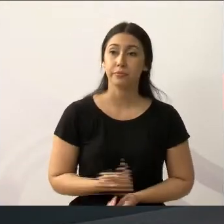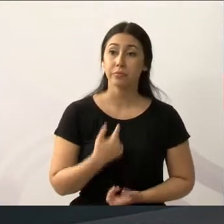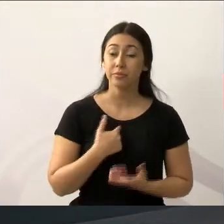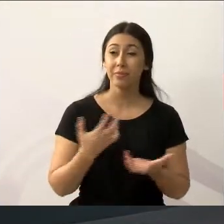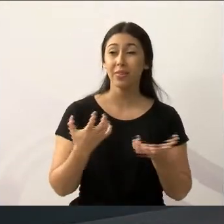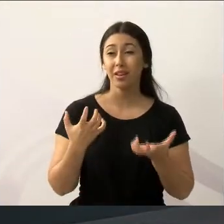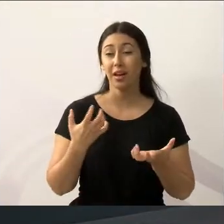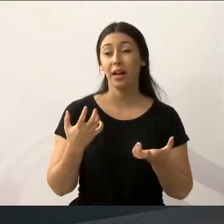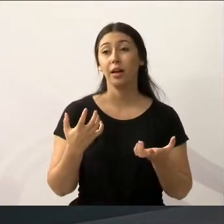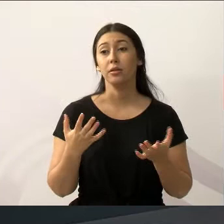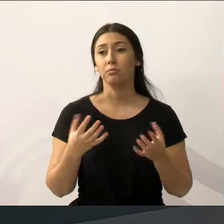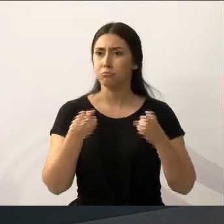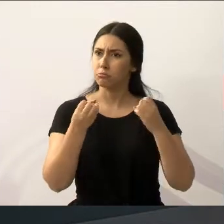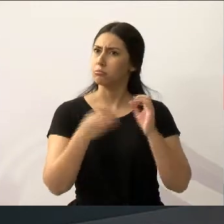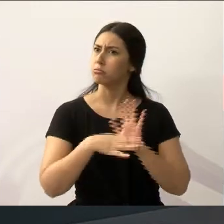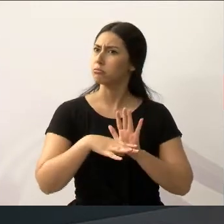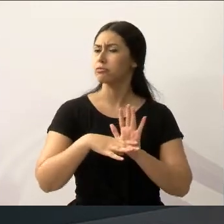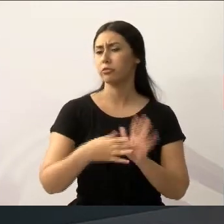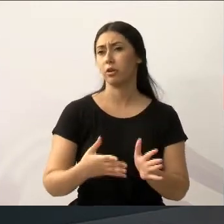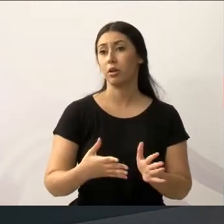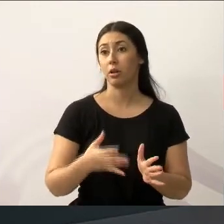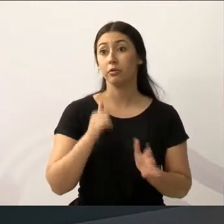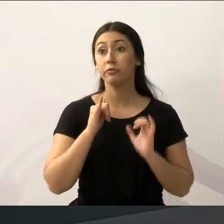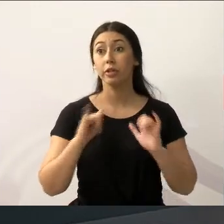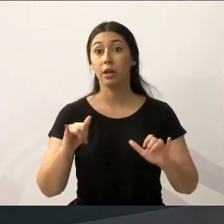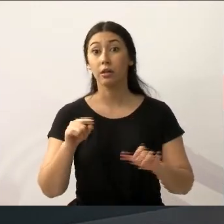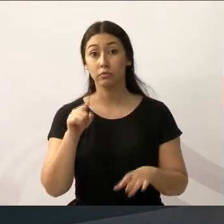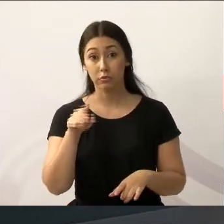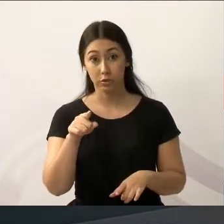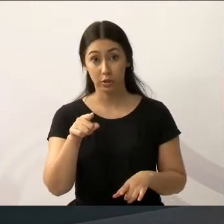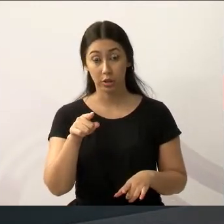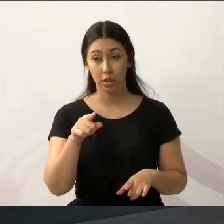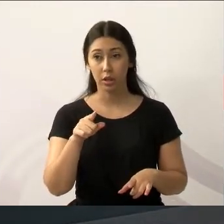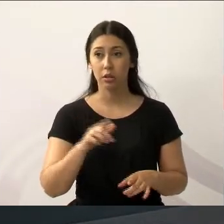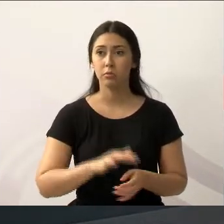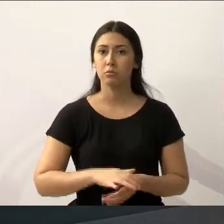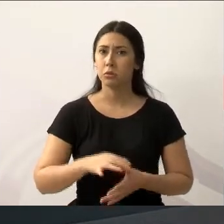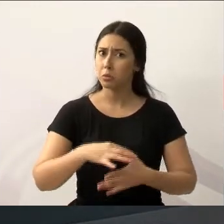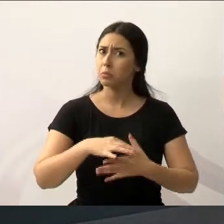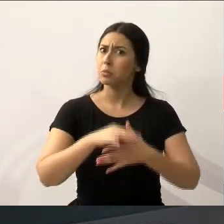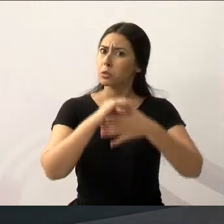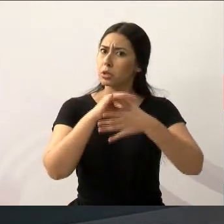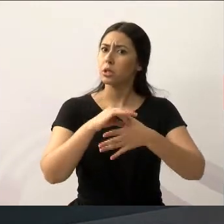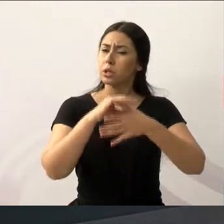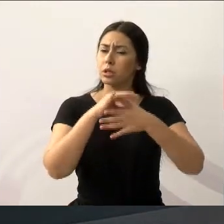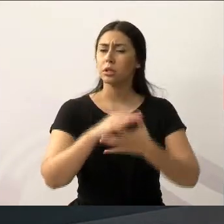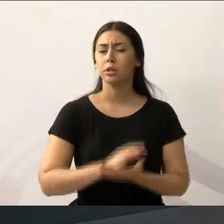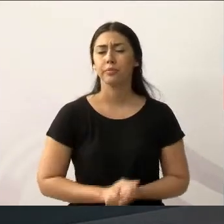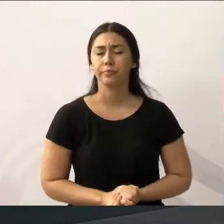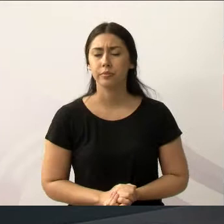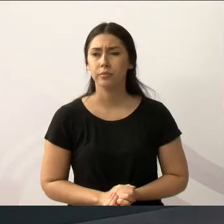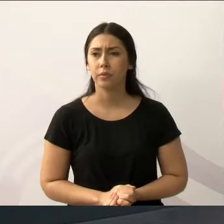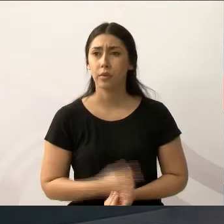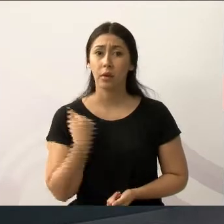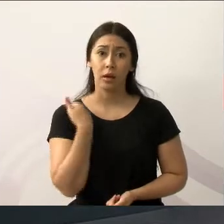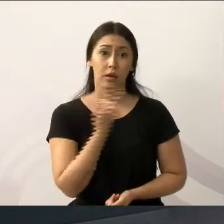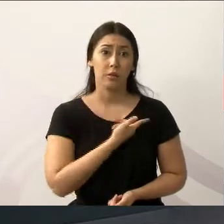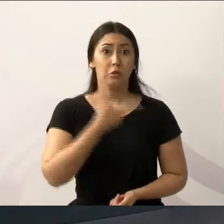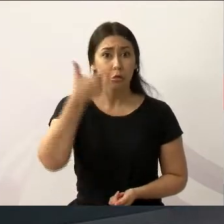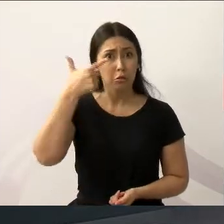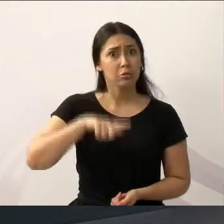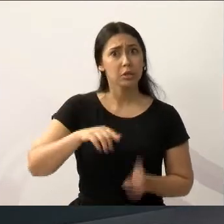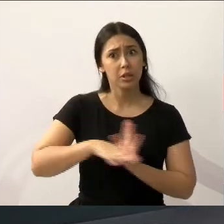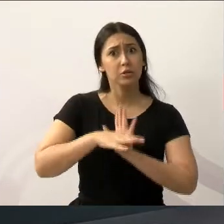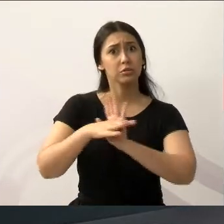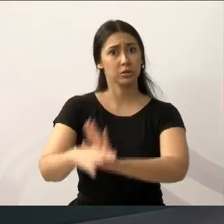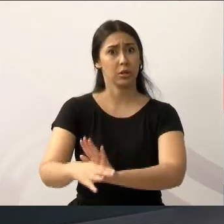aqui propor, né, você, Patrícia, como líder do governo, porque pelo menos que a gente tenha um alcance aqui, o valor do governo federal,